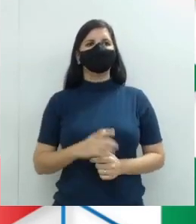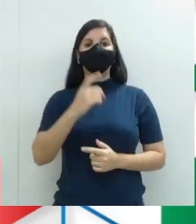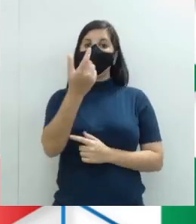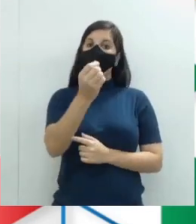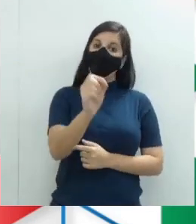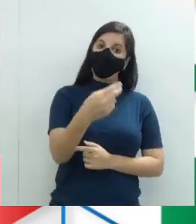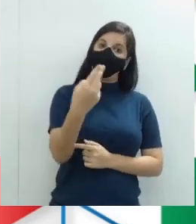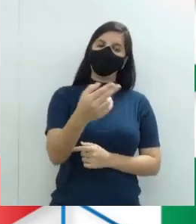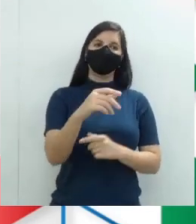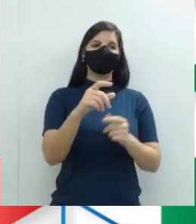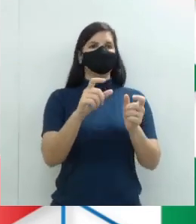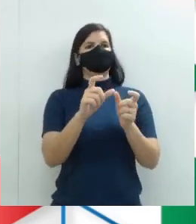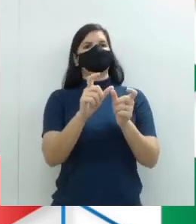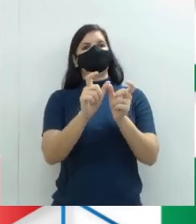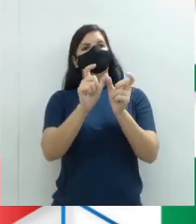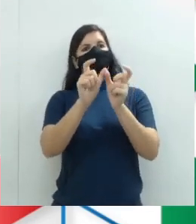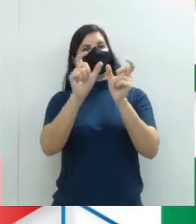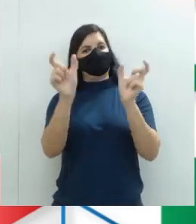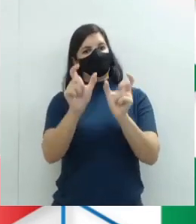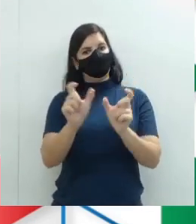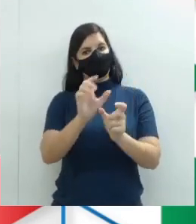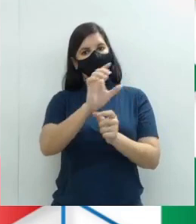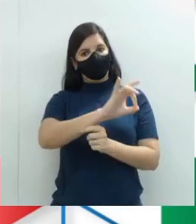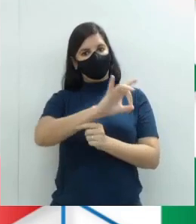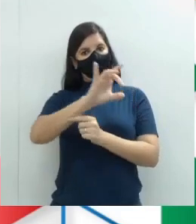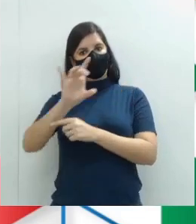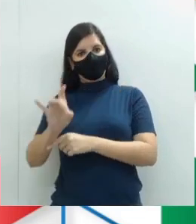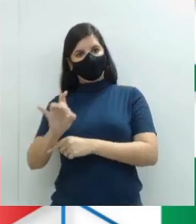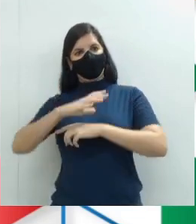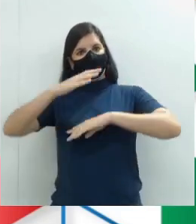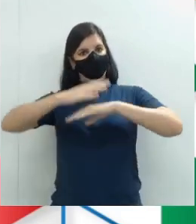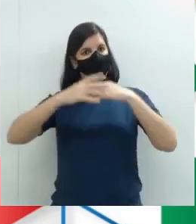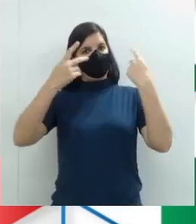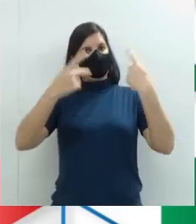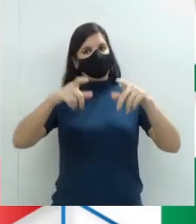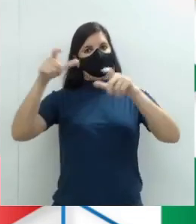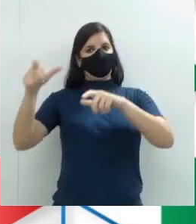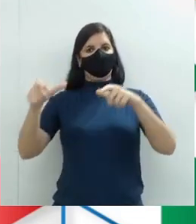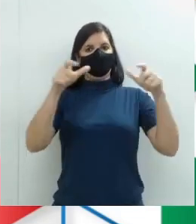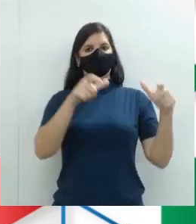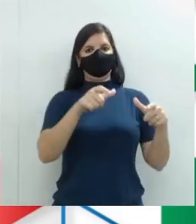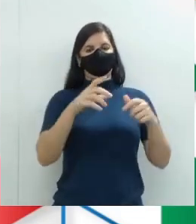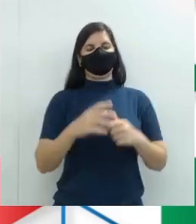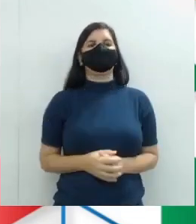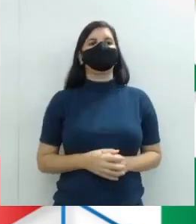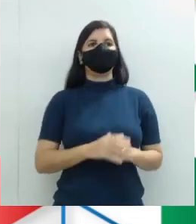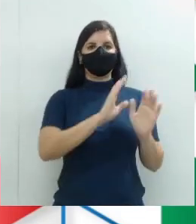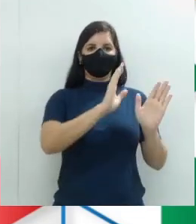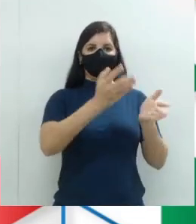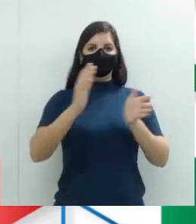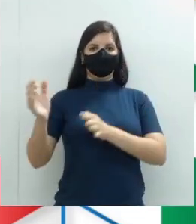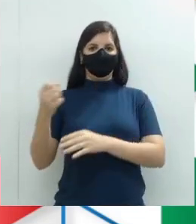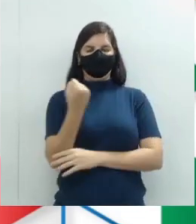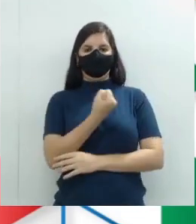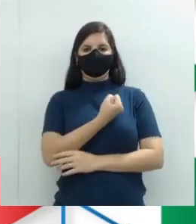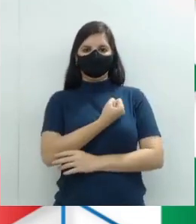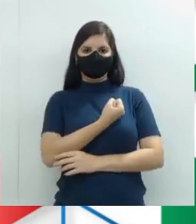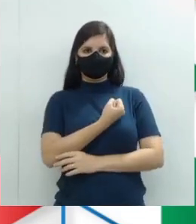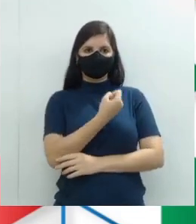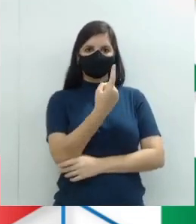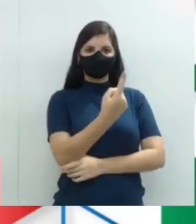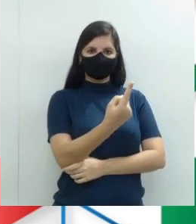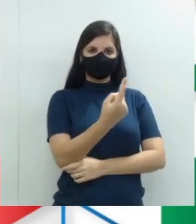Ou então eu vou expressar cada termo em função de sua posição. Lembra do que eu falei da sequência numérica?